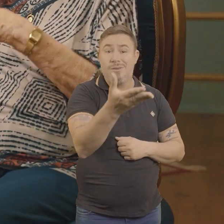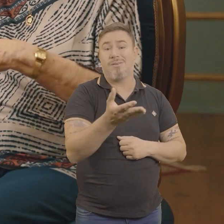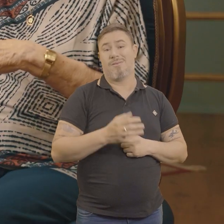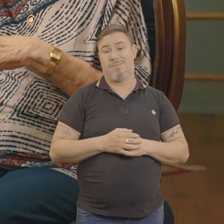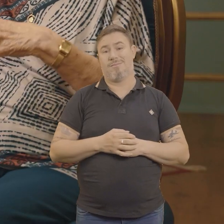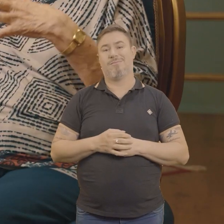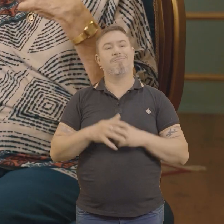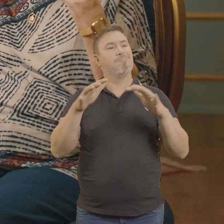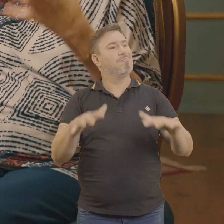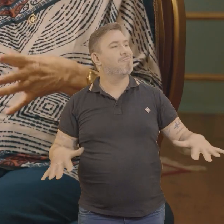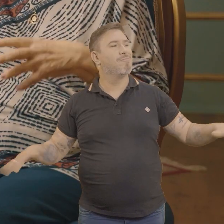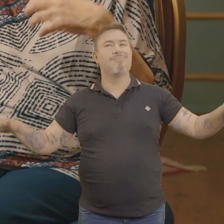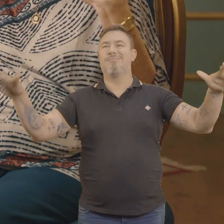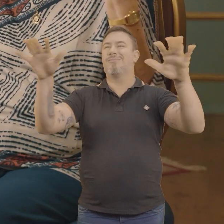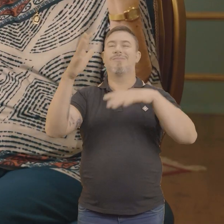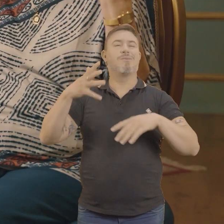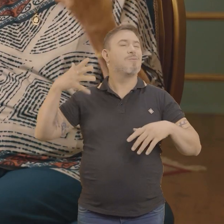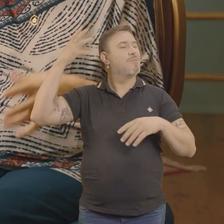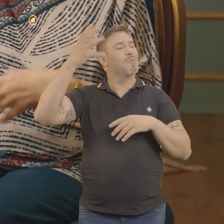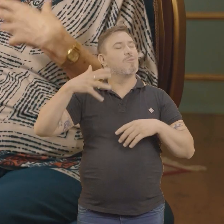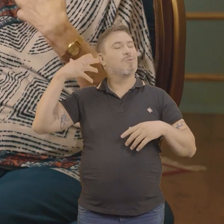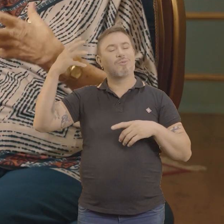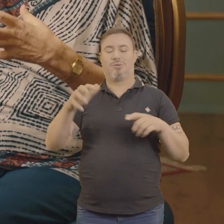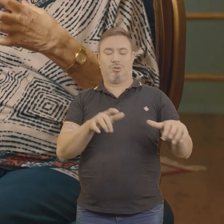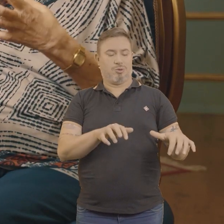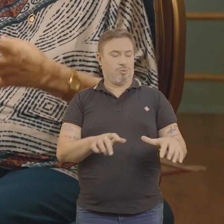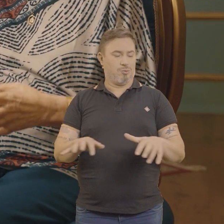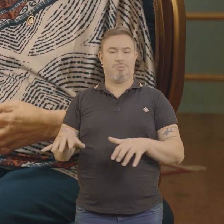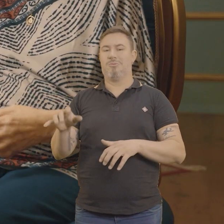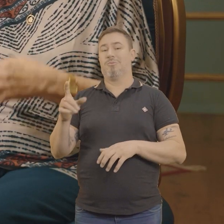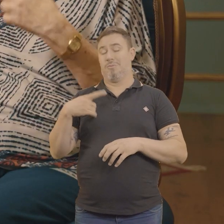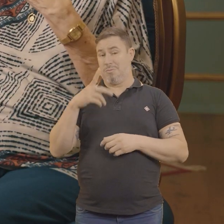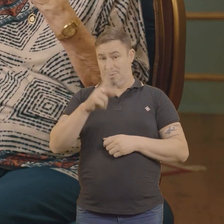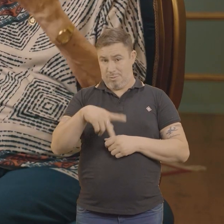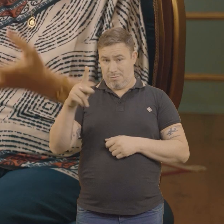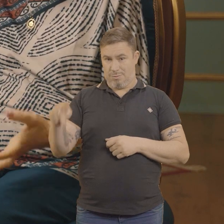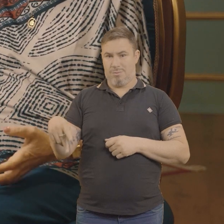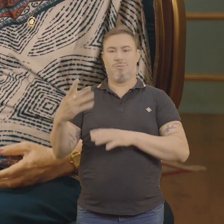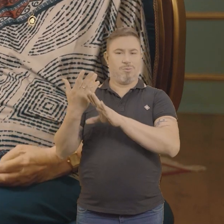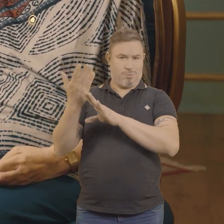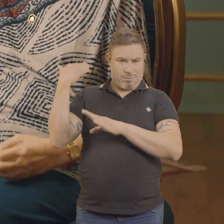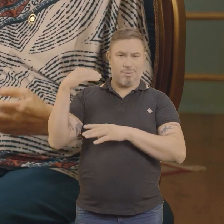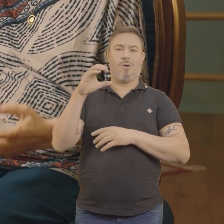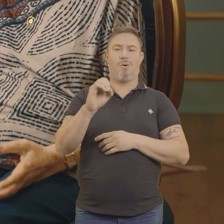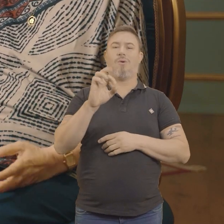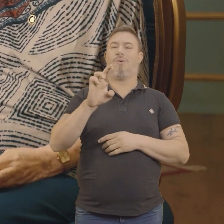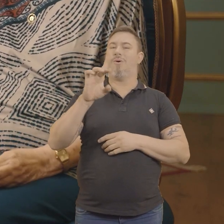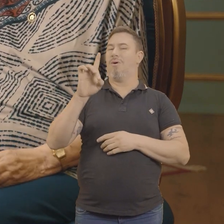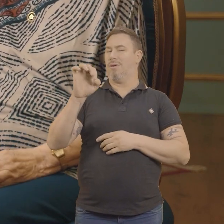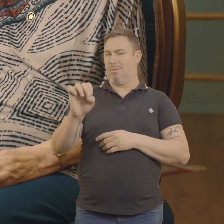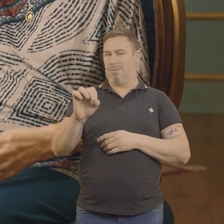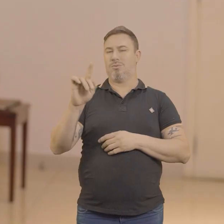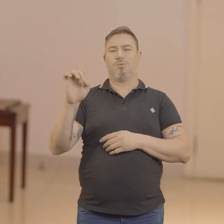O ambiente musical, os instrumentos, os professores. E naquela época, Orlando era presente, Orlando Leite, o maestro, estava